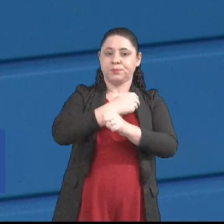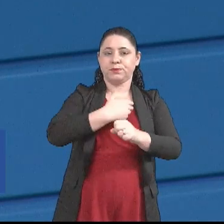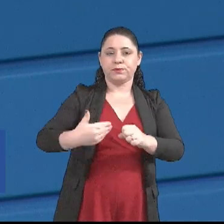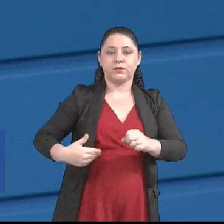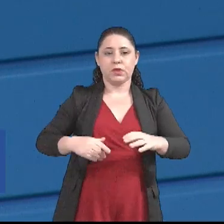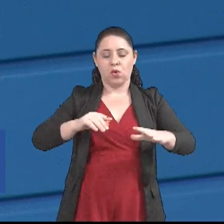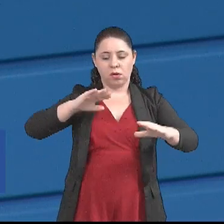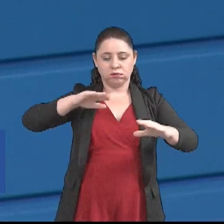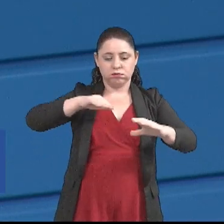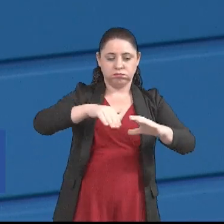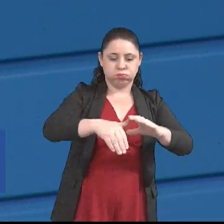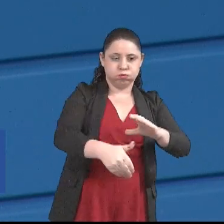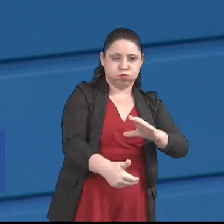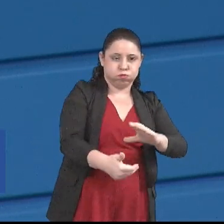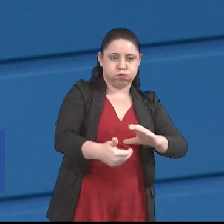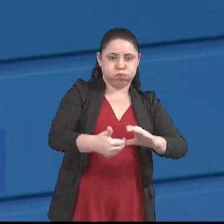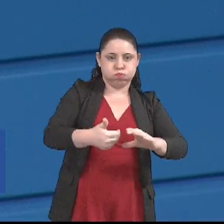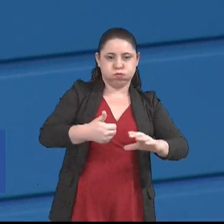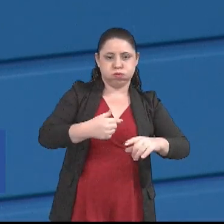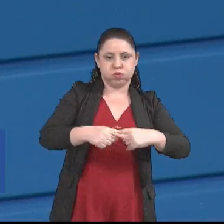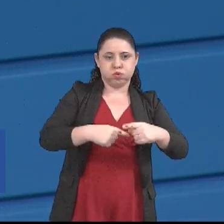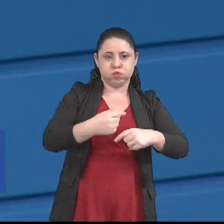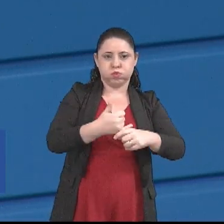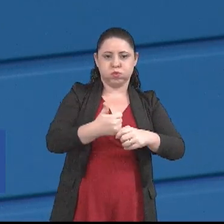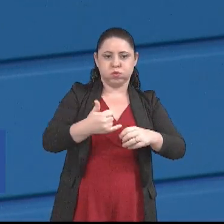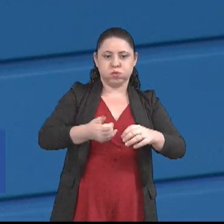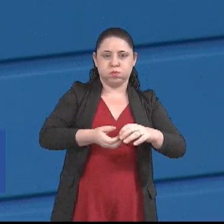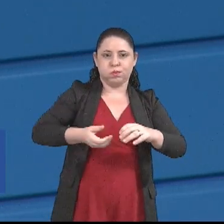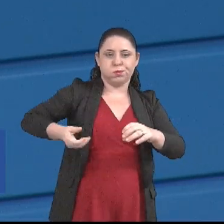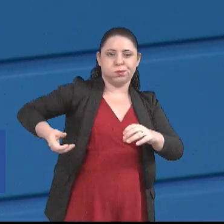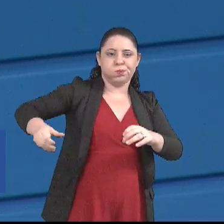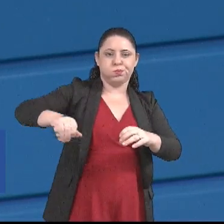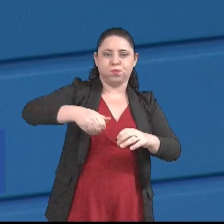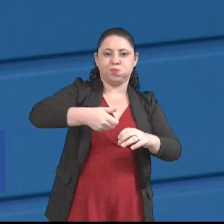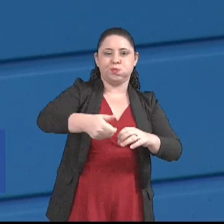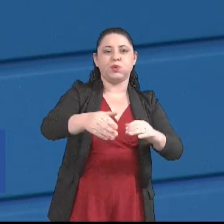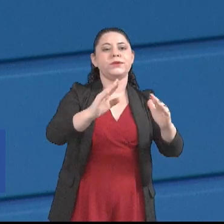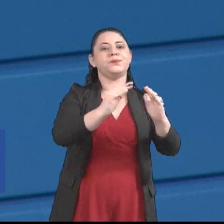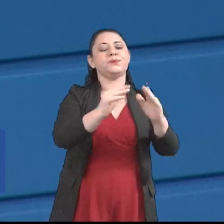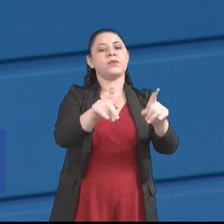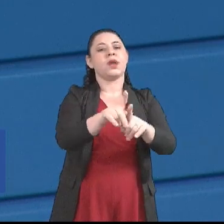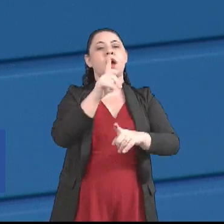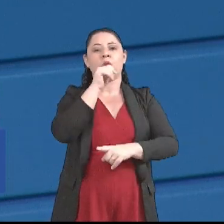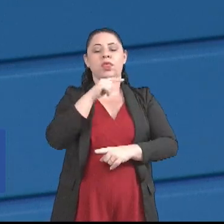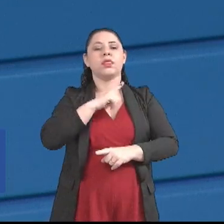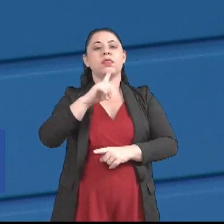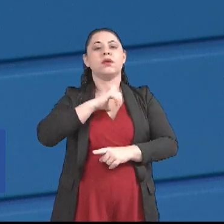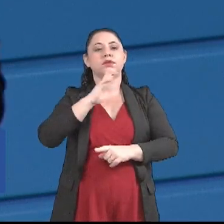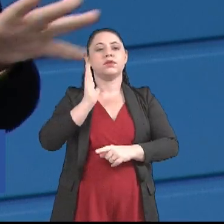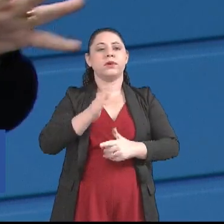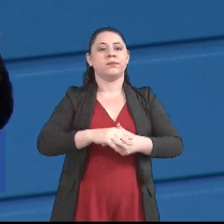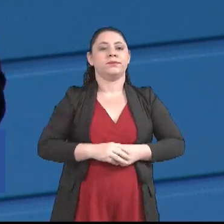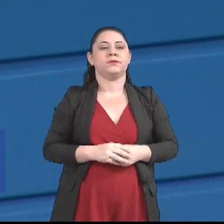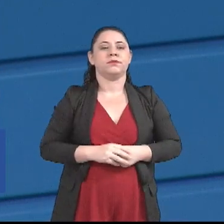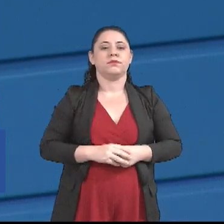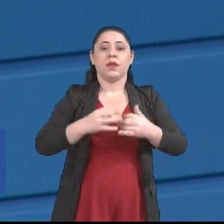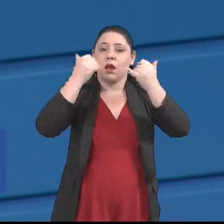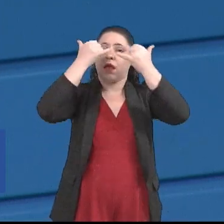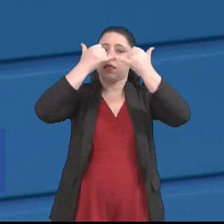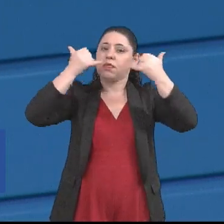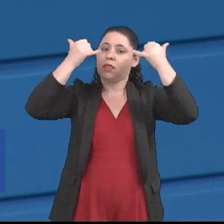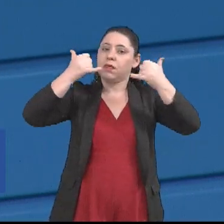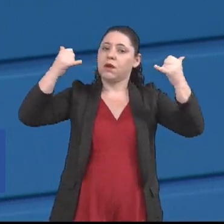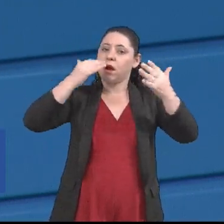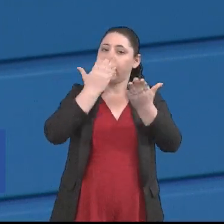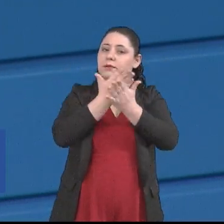Estado, um deles já está em funcionamento na aldeia Jaguapiru. A Energisa também já terminou o seu trabalho,